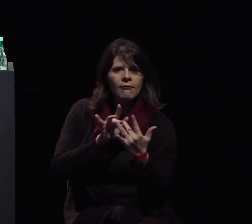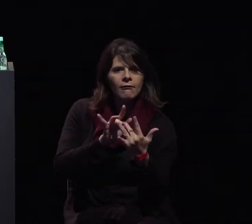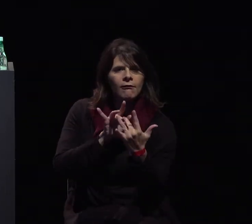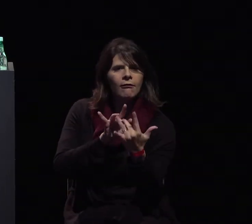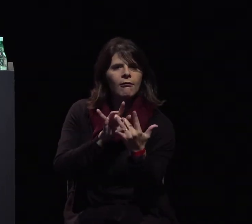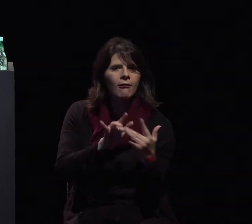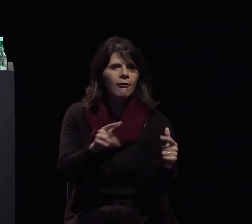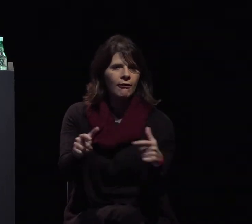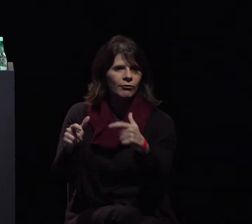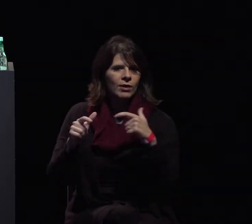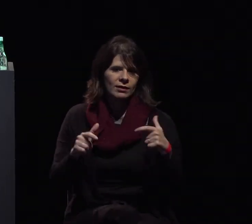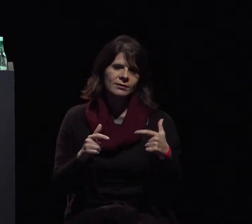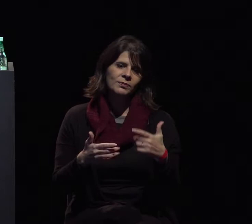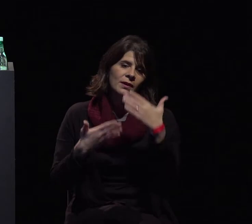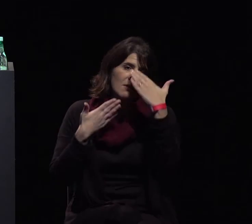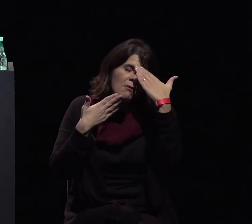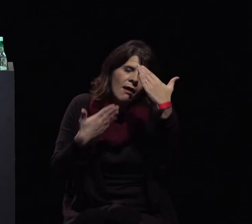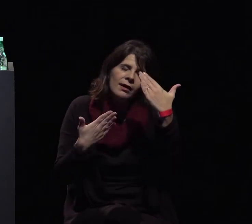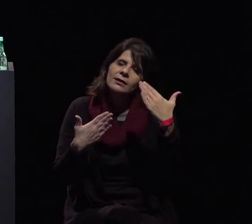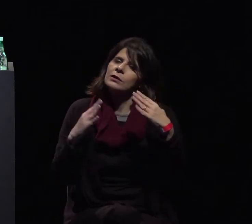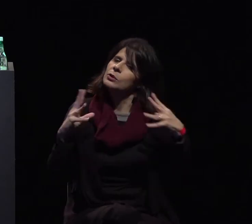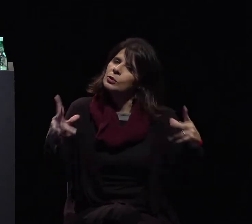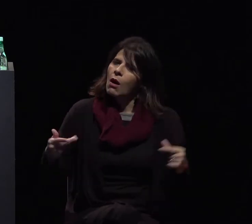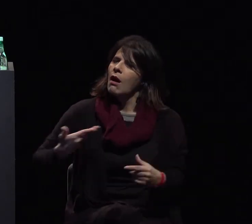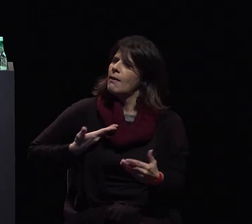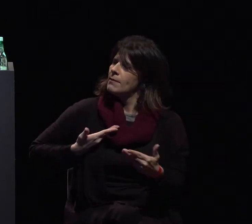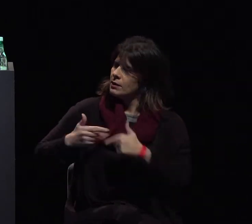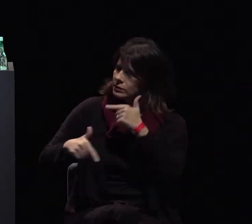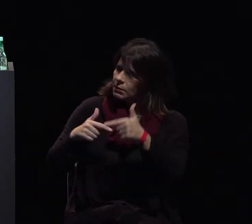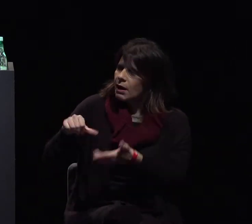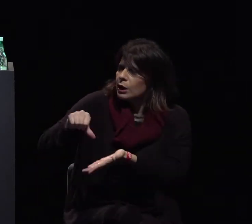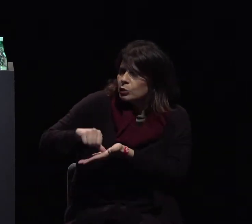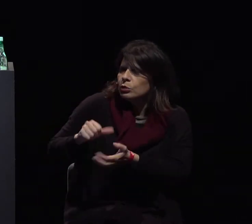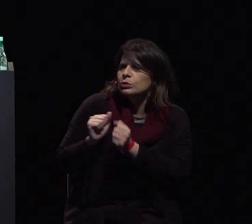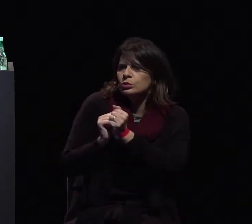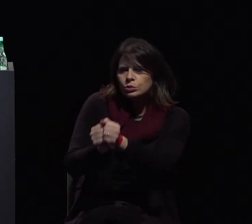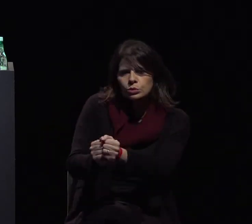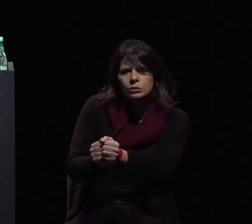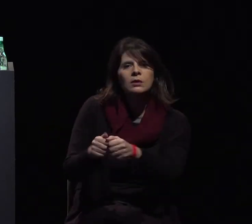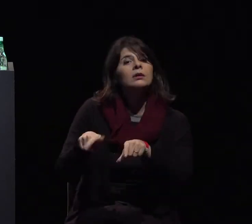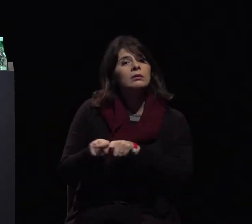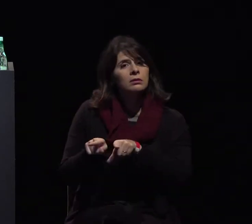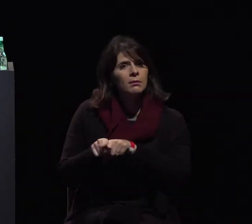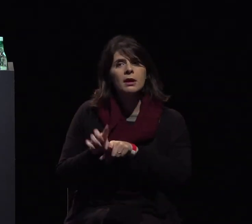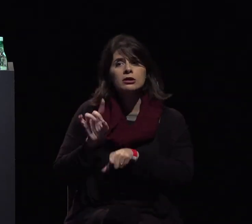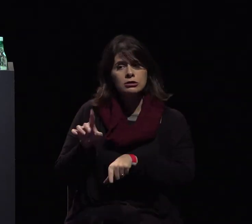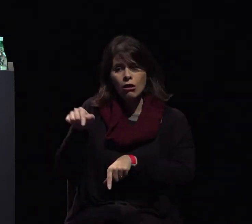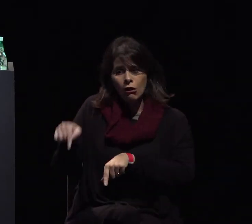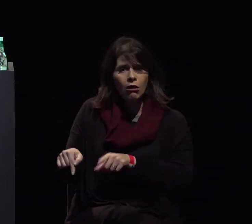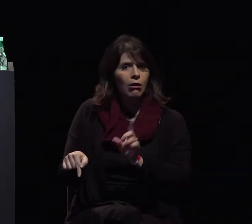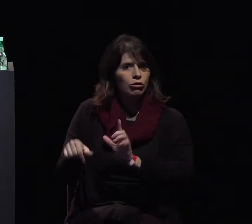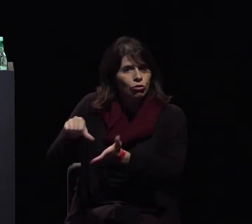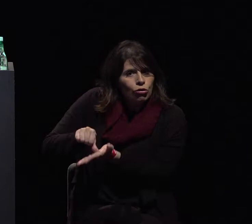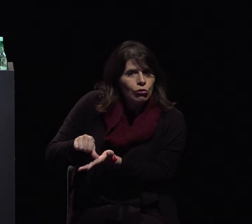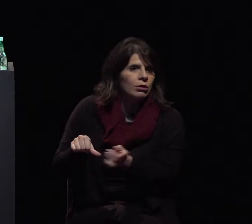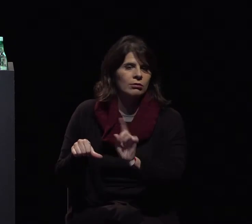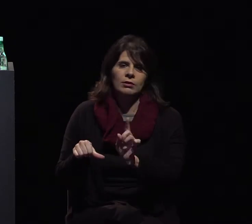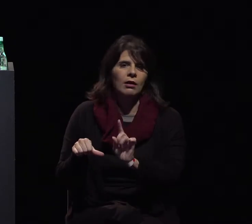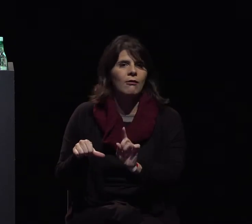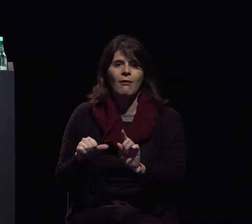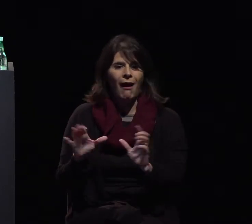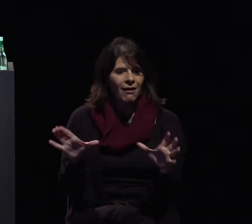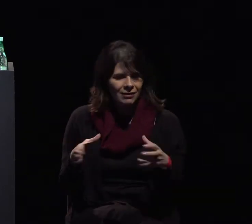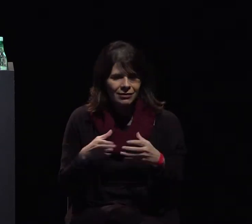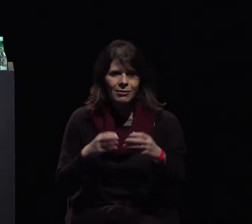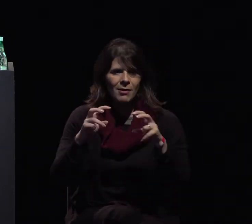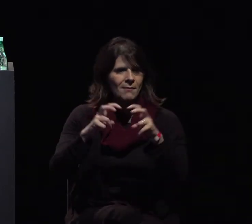agradeço a todos os meus colegas do Núcleo de Mediação, e não só a eles, porque a equipe do MASP ela é muito maior.